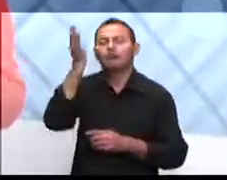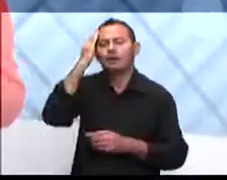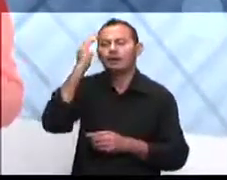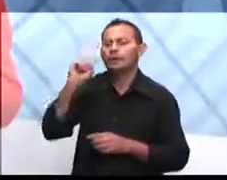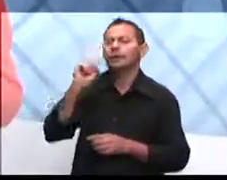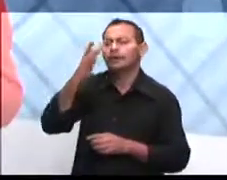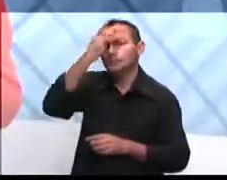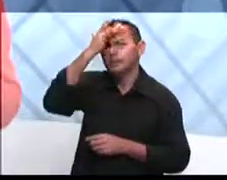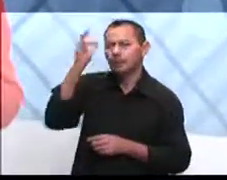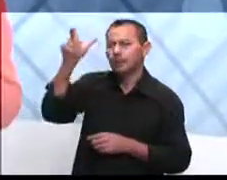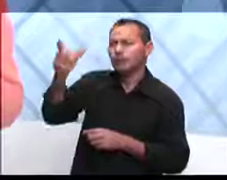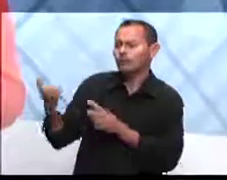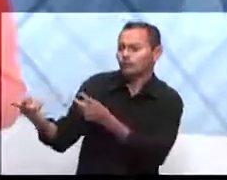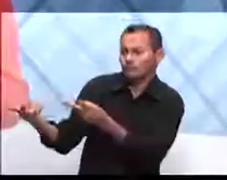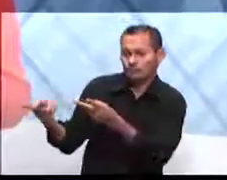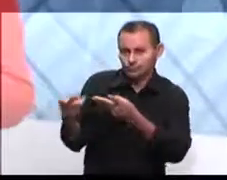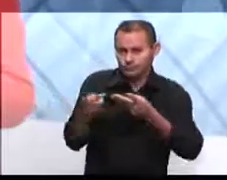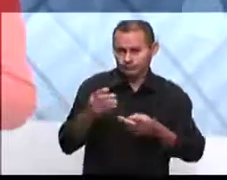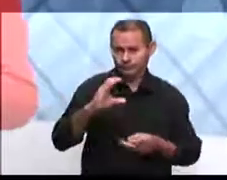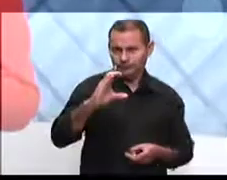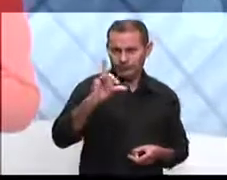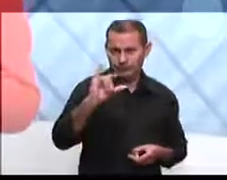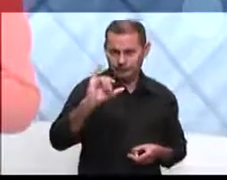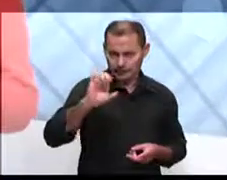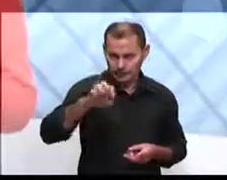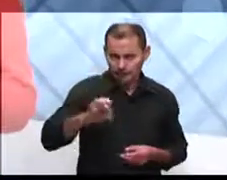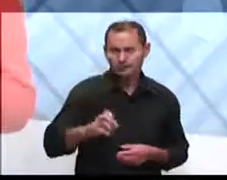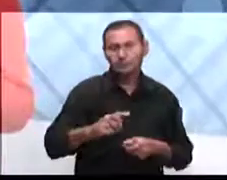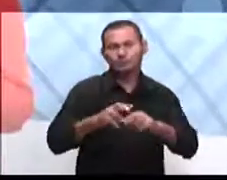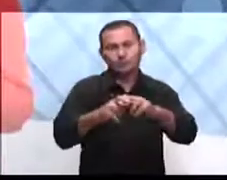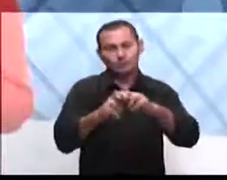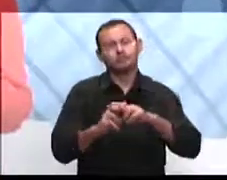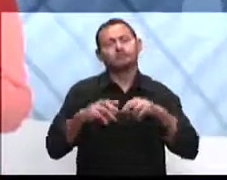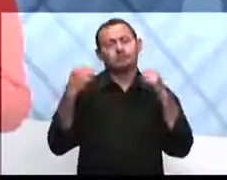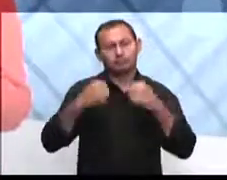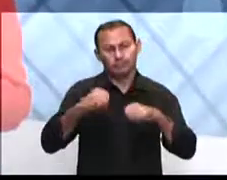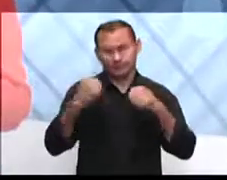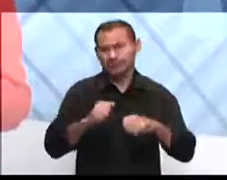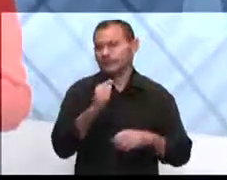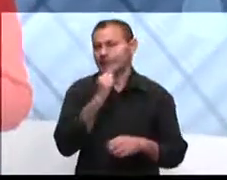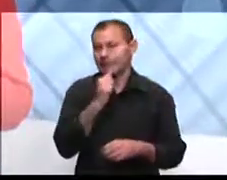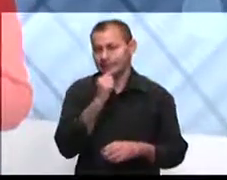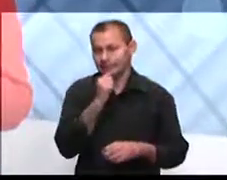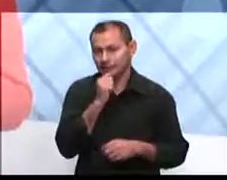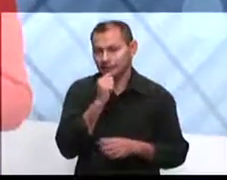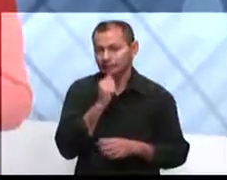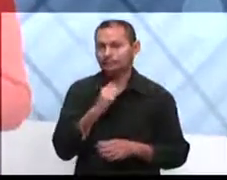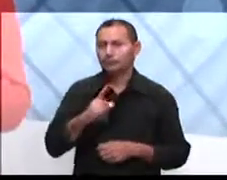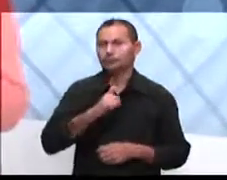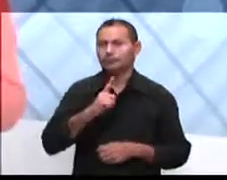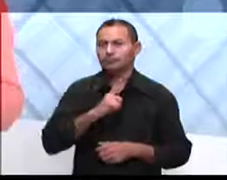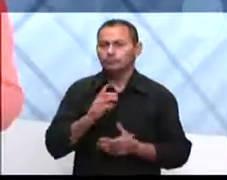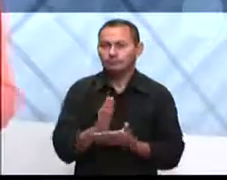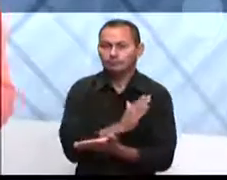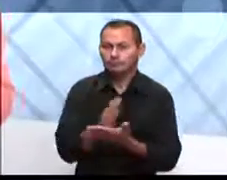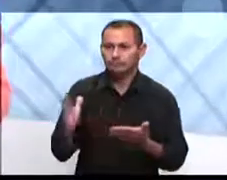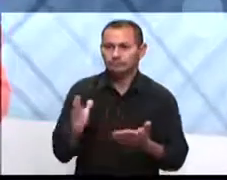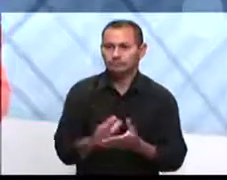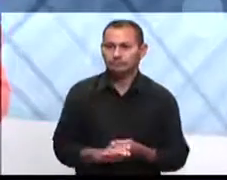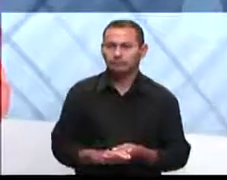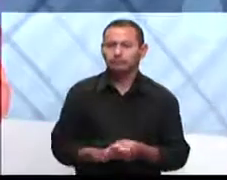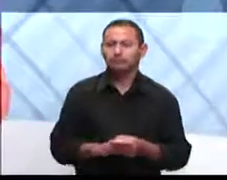o cliente, né, e para isso, pessoal, eu preciso ainda, né, então, existem alguns tipos